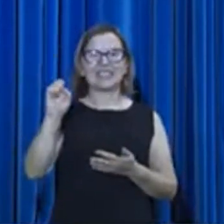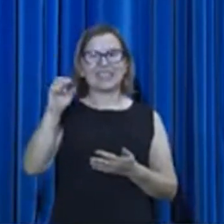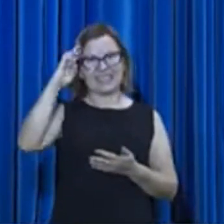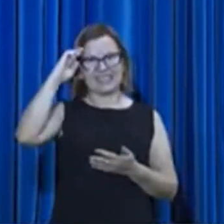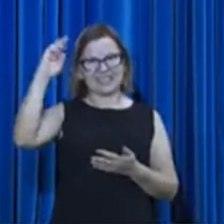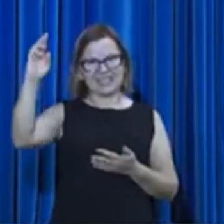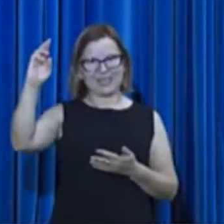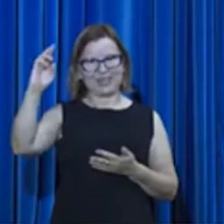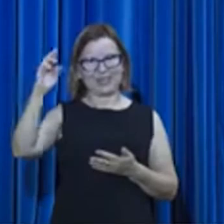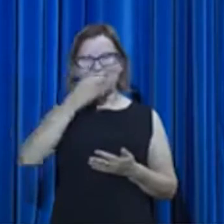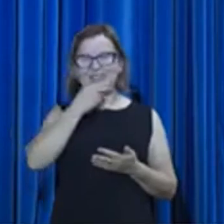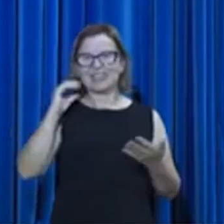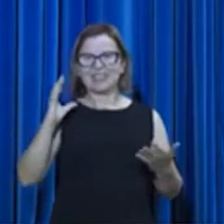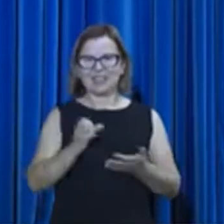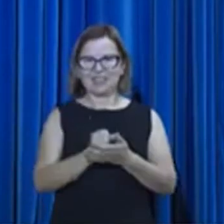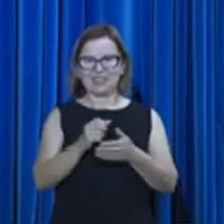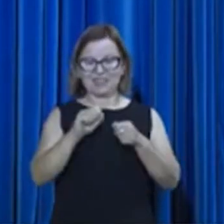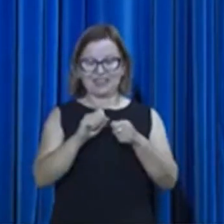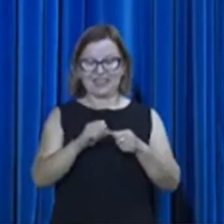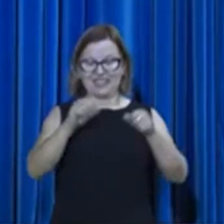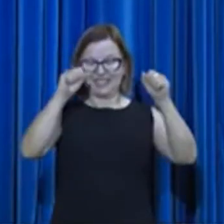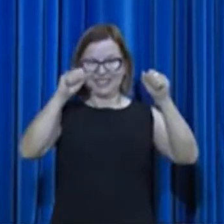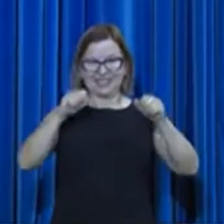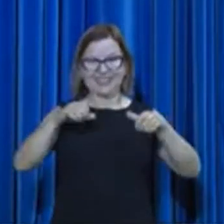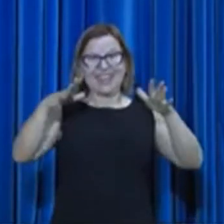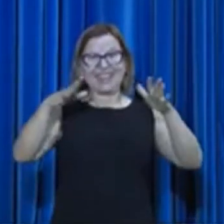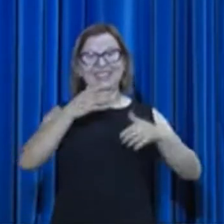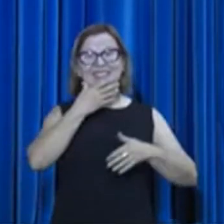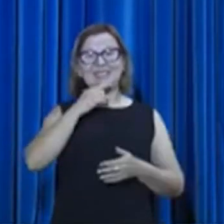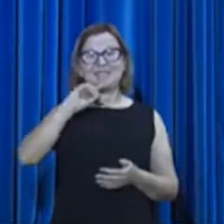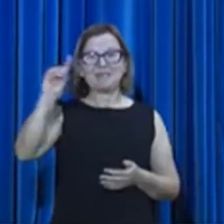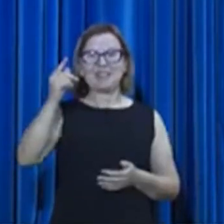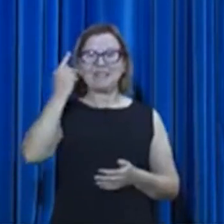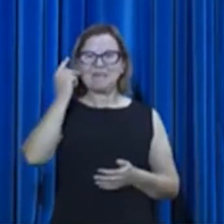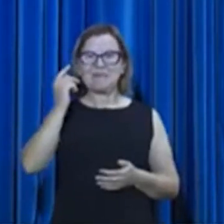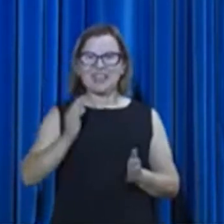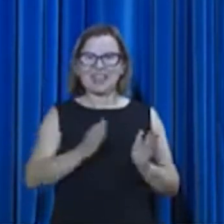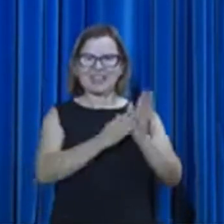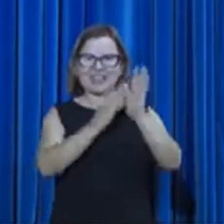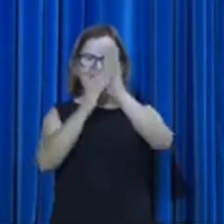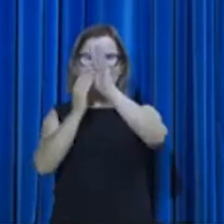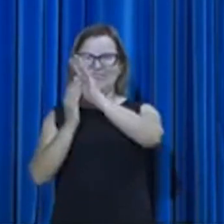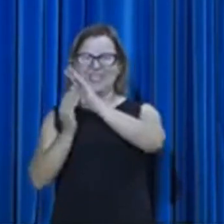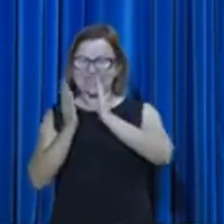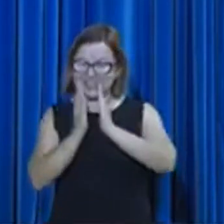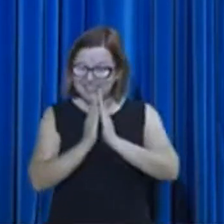Pai, para louvá-lo e adorá-lo como tal.